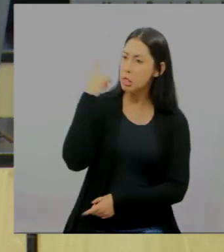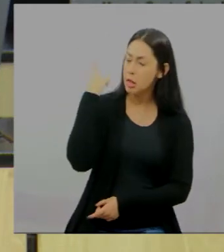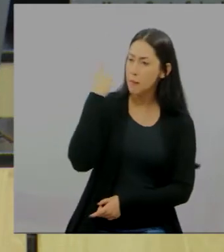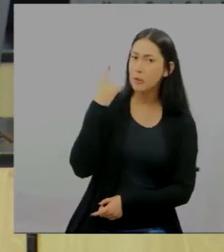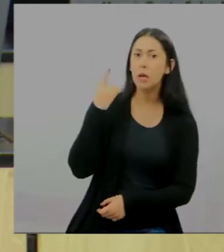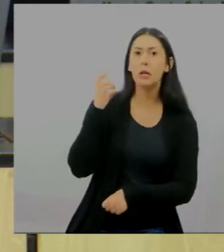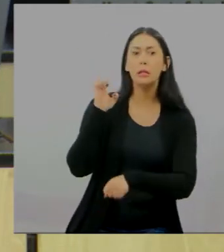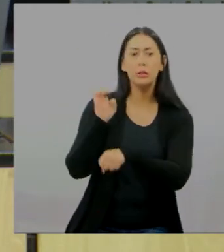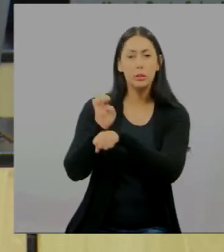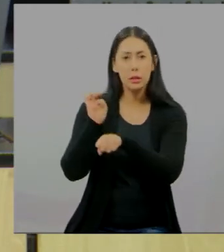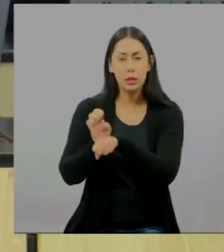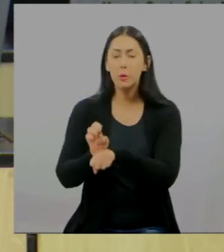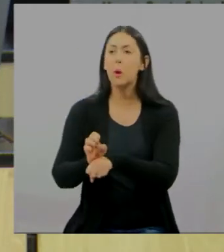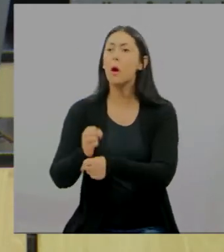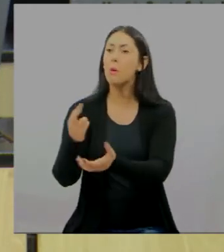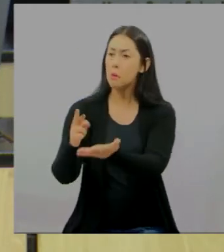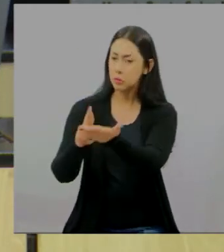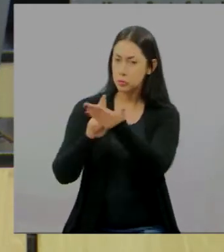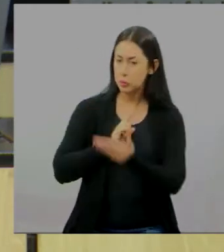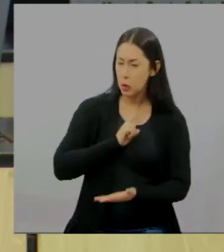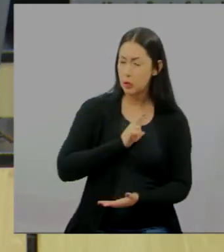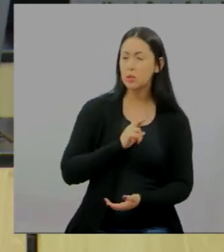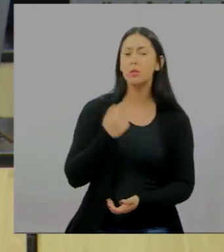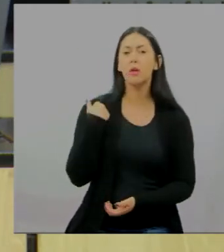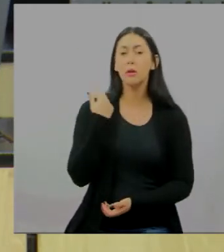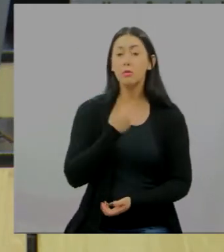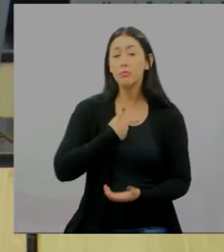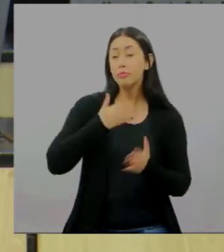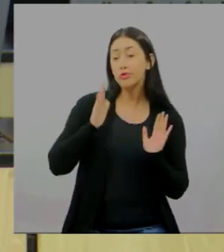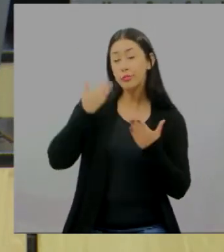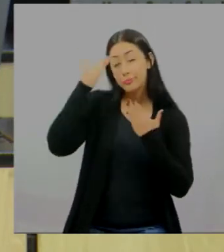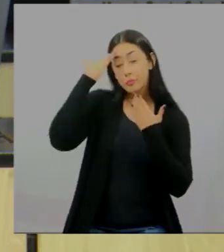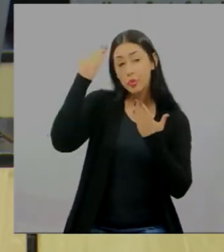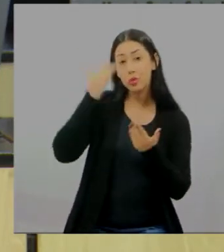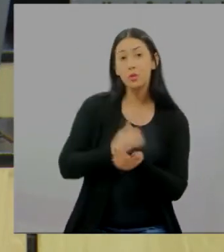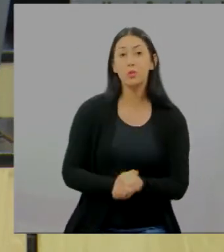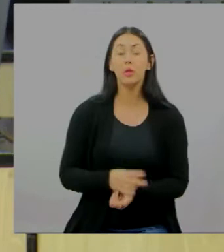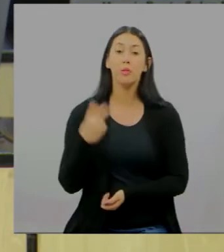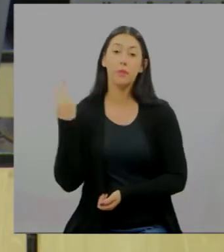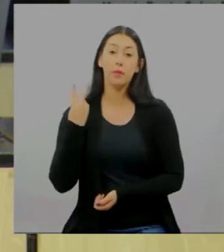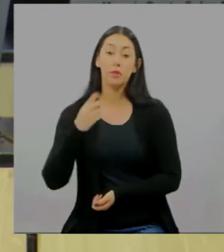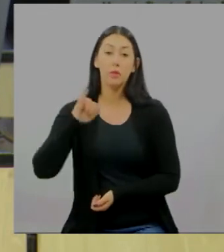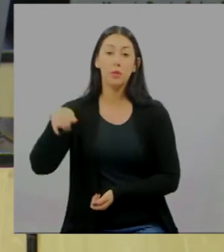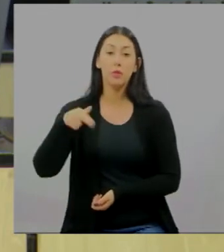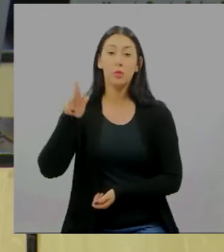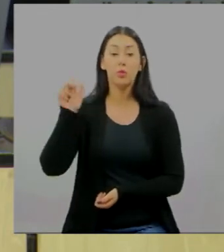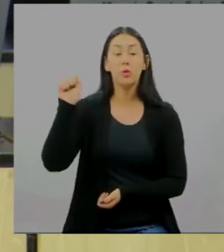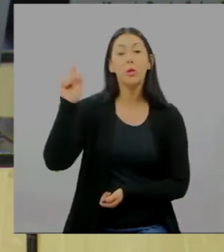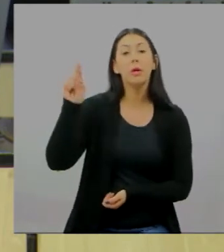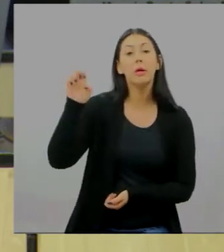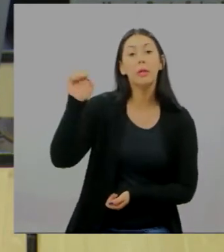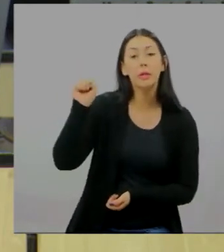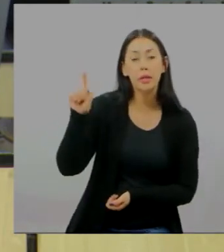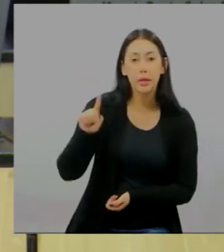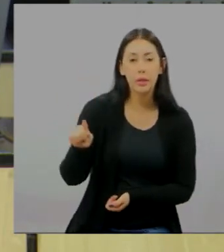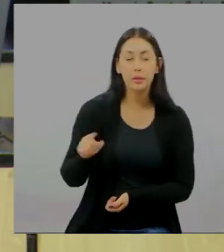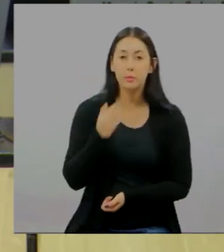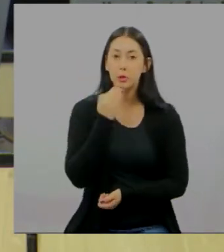estadual Letícia Aguiar e transmitimos nossas respeitosas saudações. Vereador Juarez Araújo, o senhor presidente, foi solicitado votação.